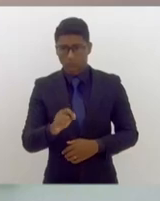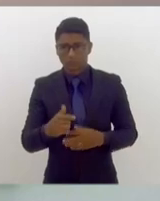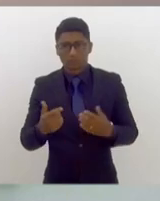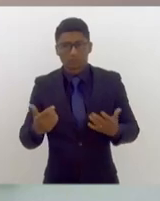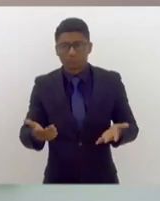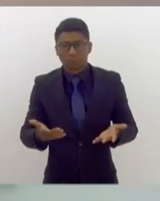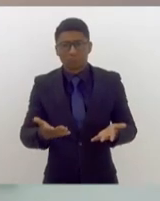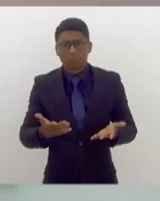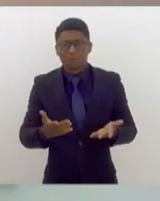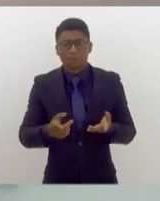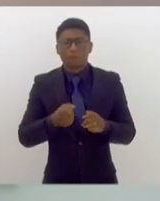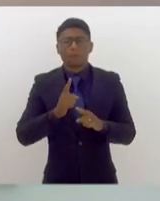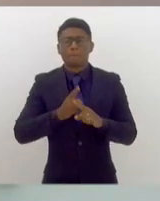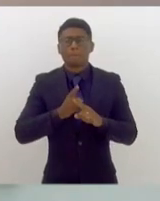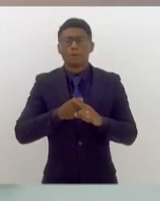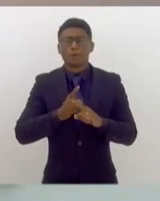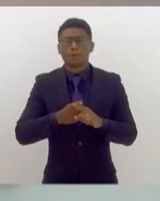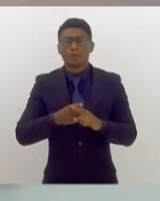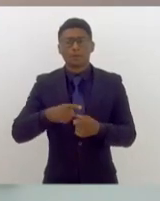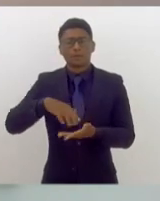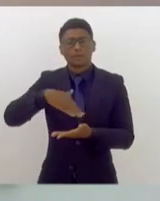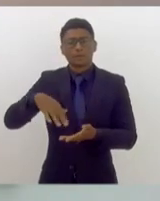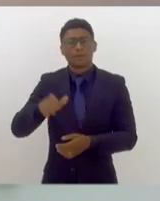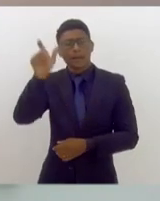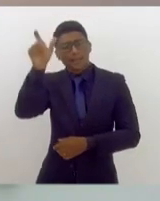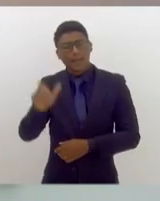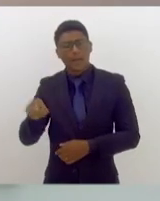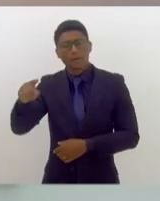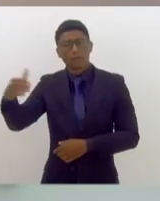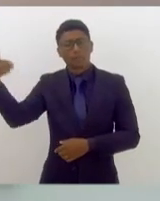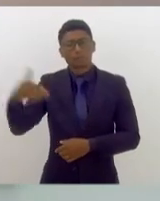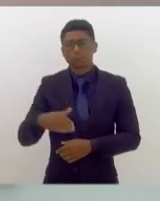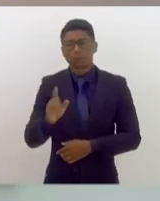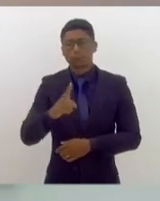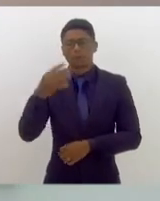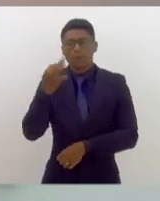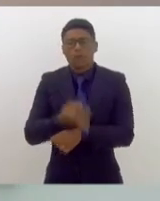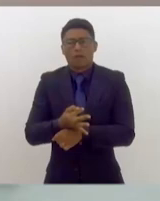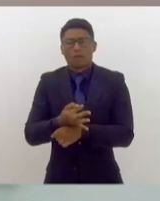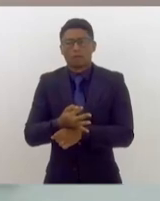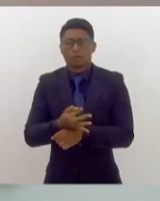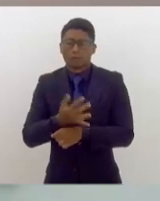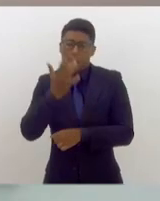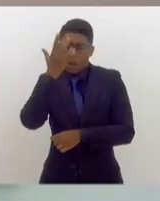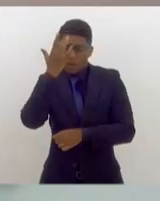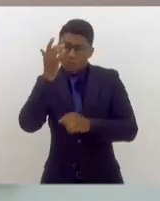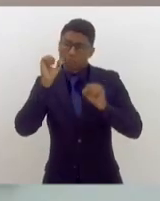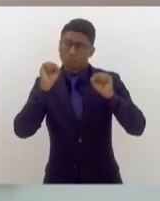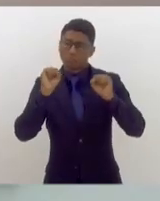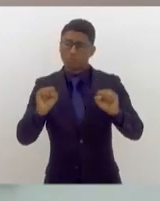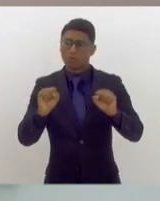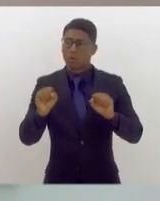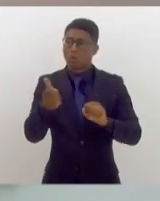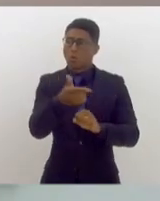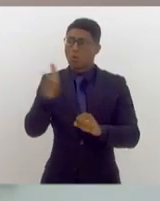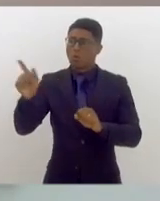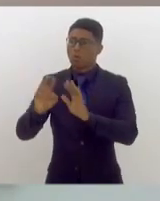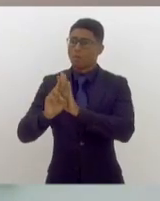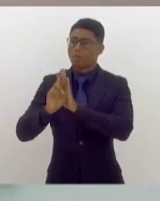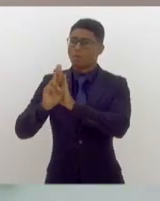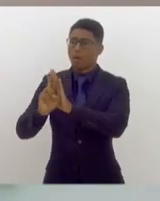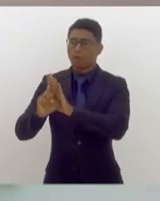da ausência, não só do secretário, eu imagino também que seria possível a indicação de algum